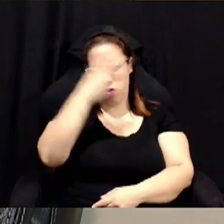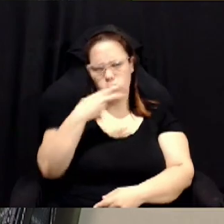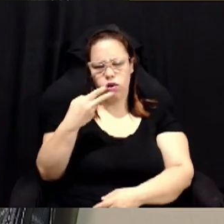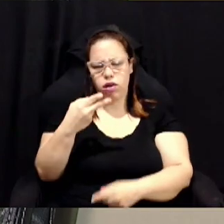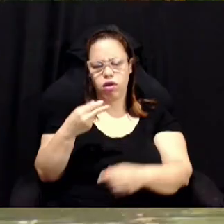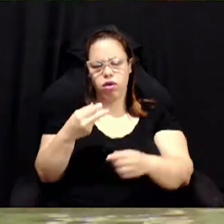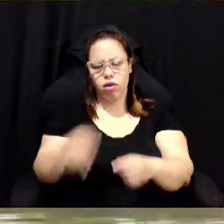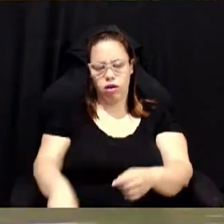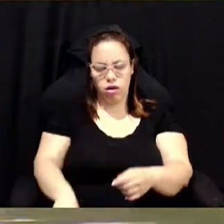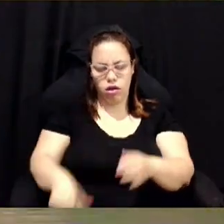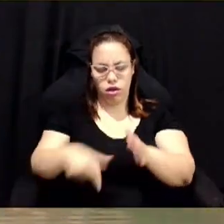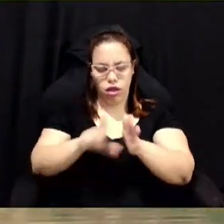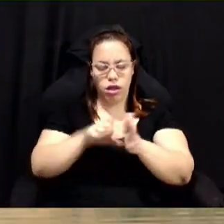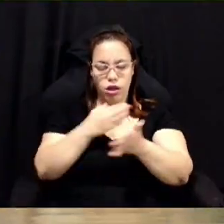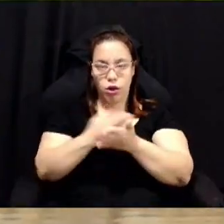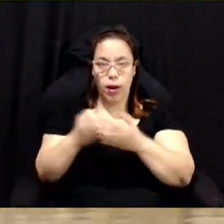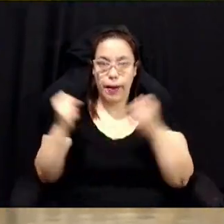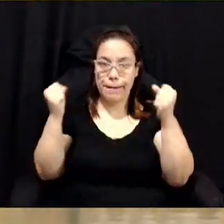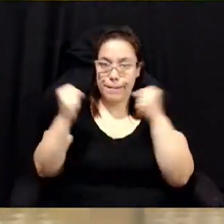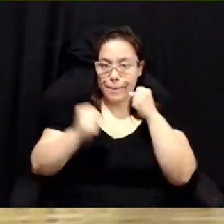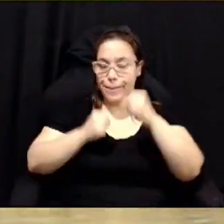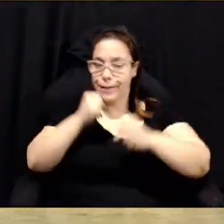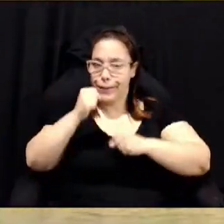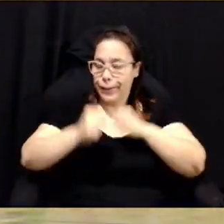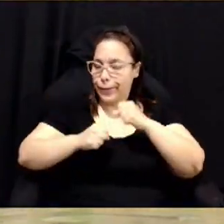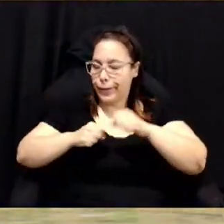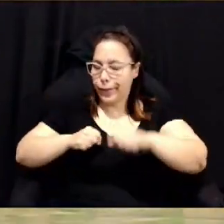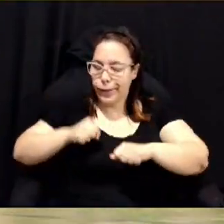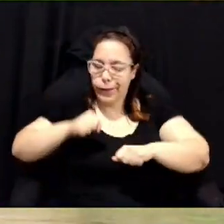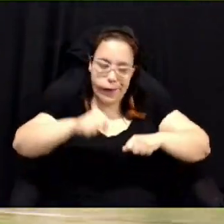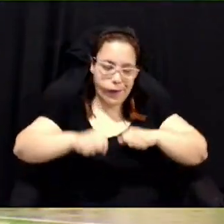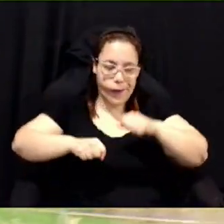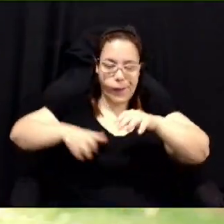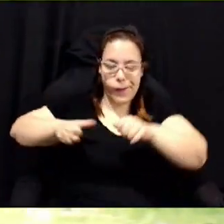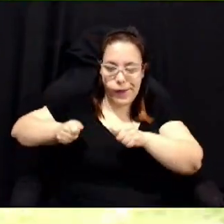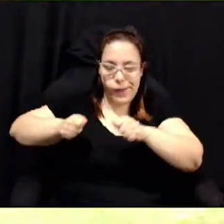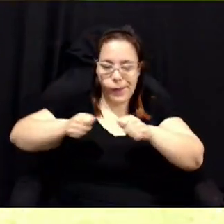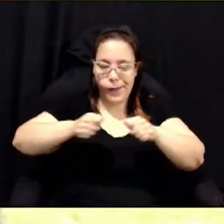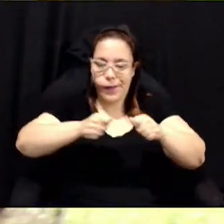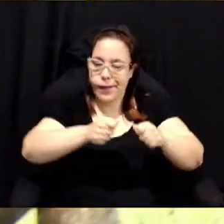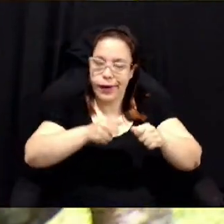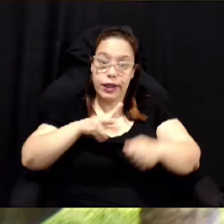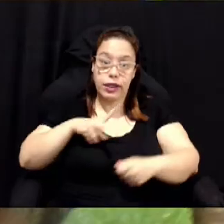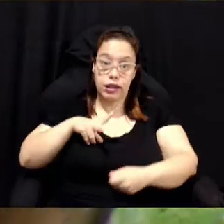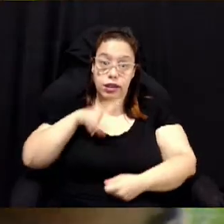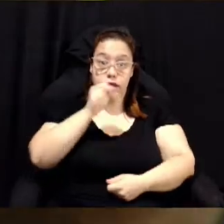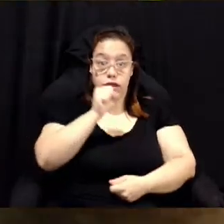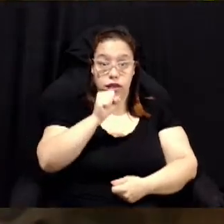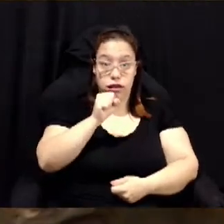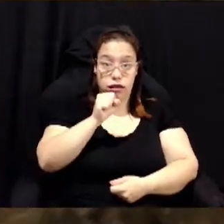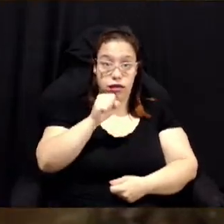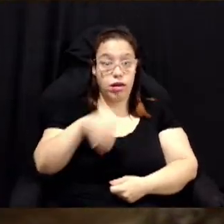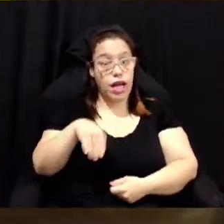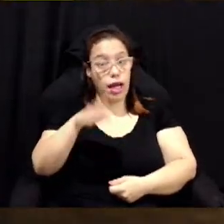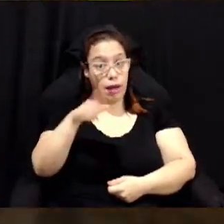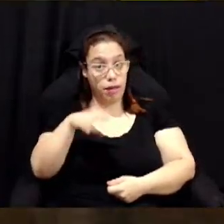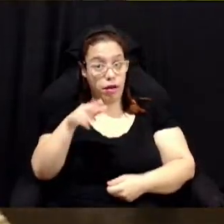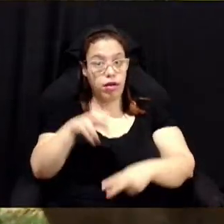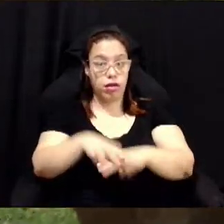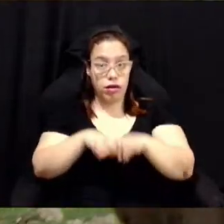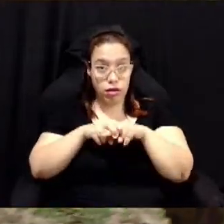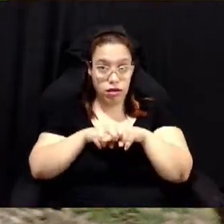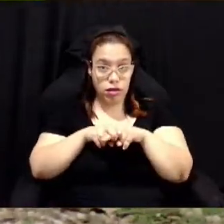né, a corrida. Correr puxando o tutor pode gerar um esforço adicional. Por isso,